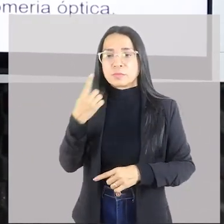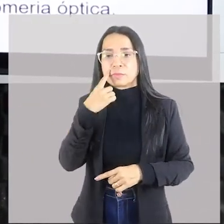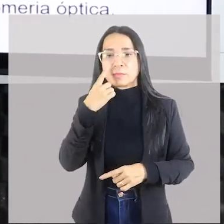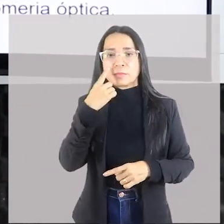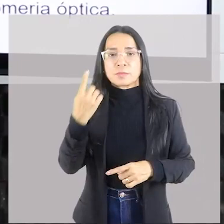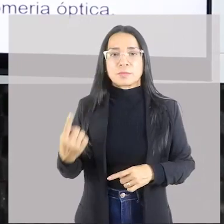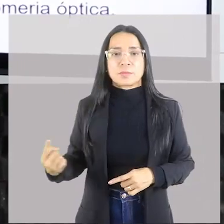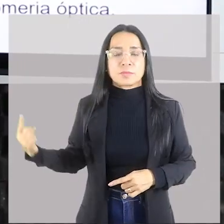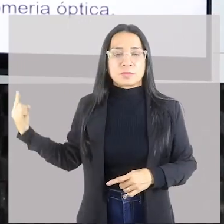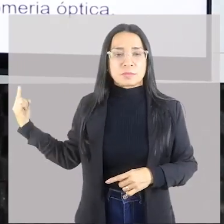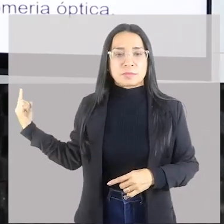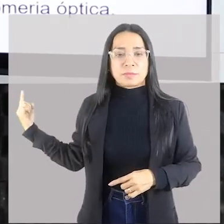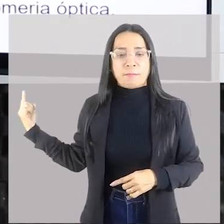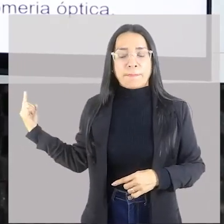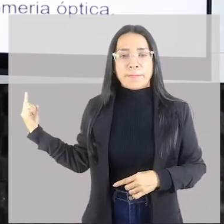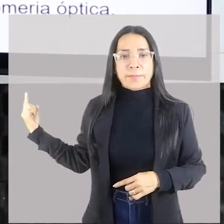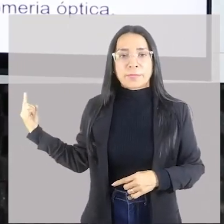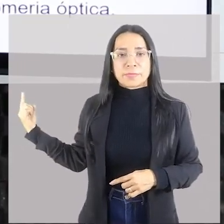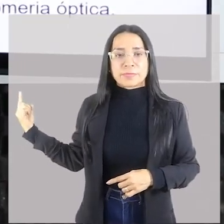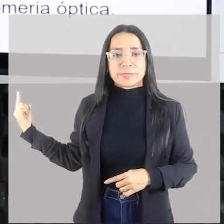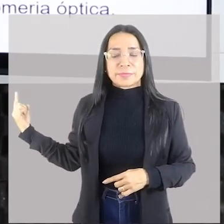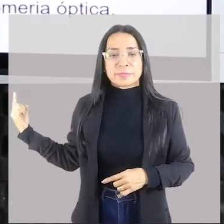questão.